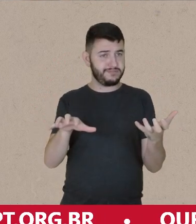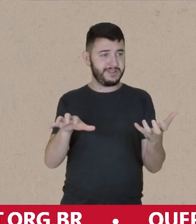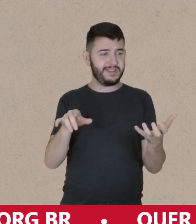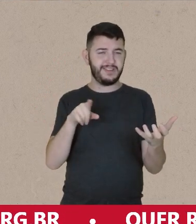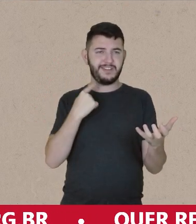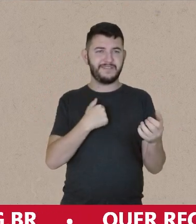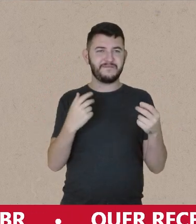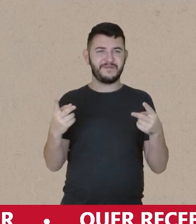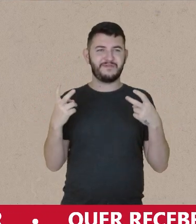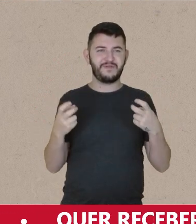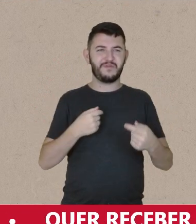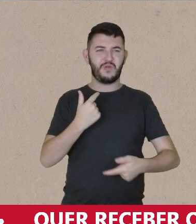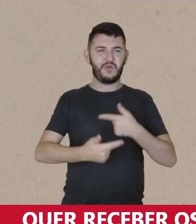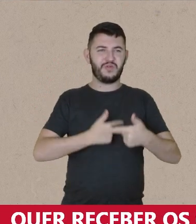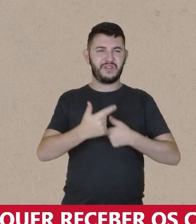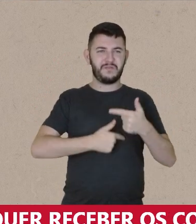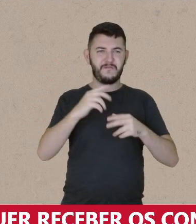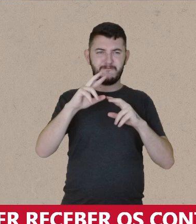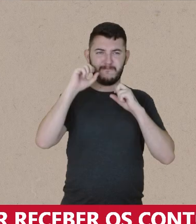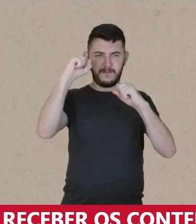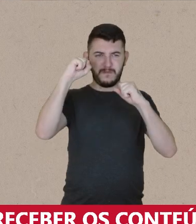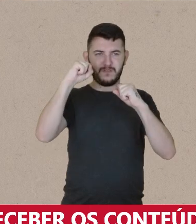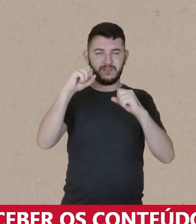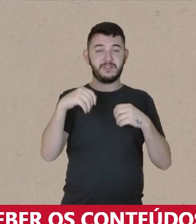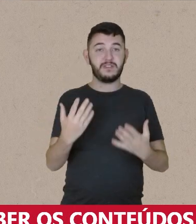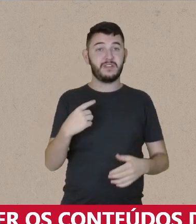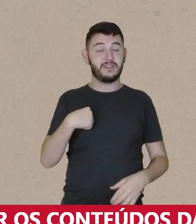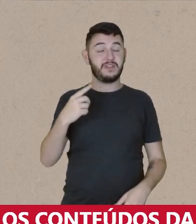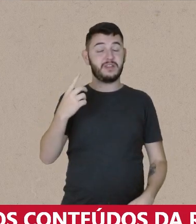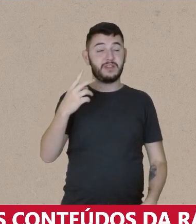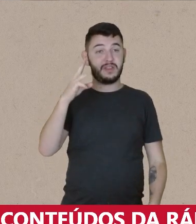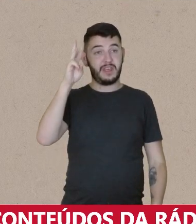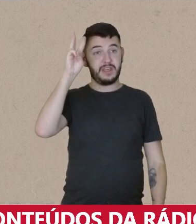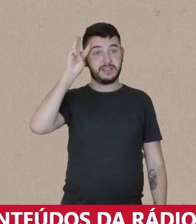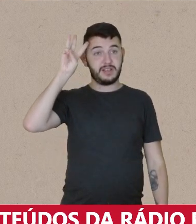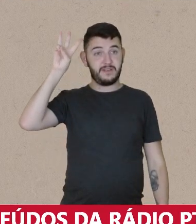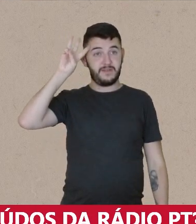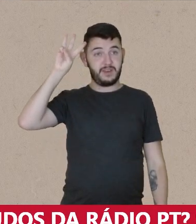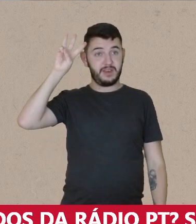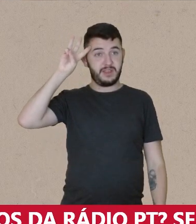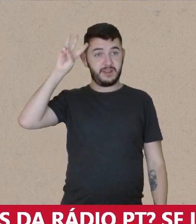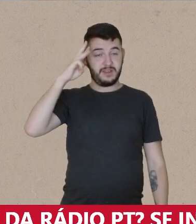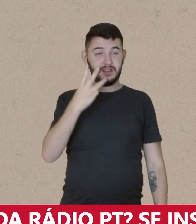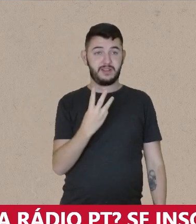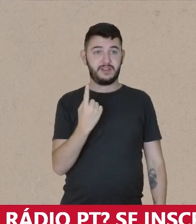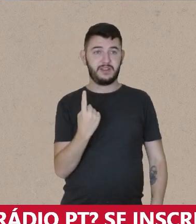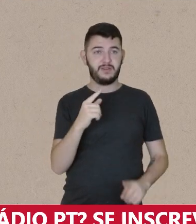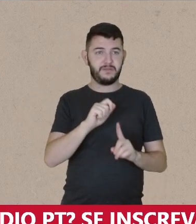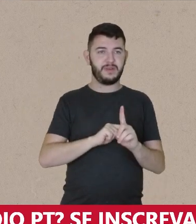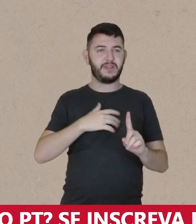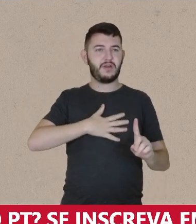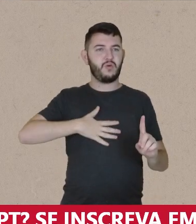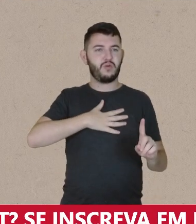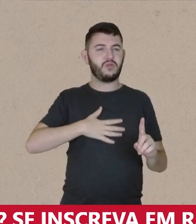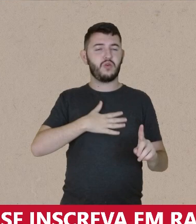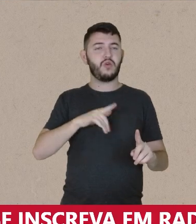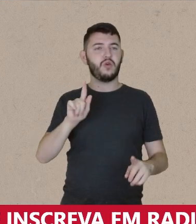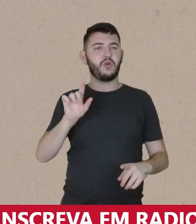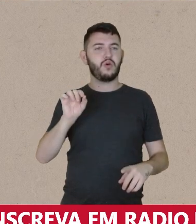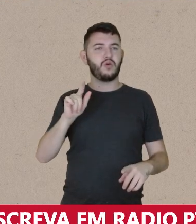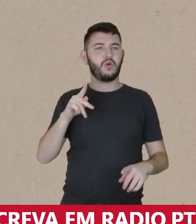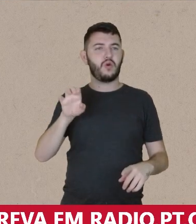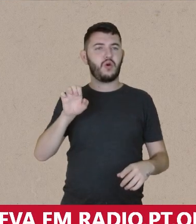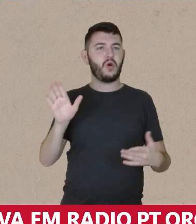uma resistência muito forte. Na terça-feira, 31 de agosto, o golpe contra a democracia, que resultou no impedimento da presidenta